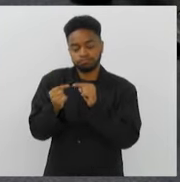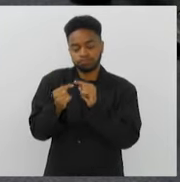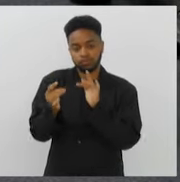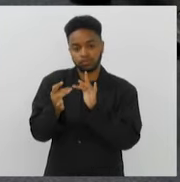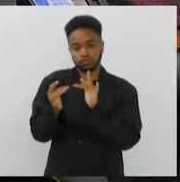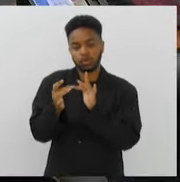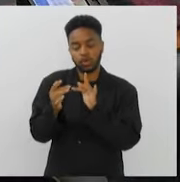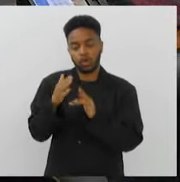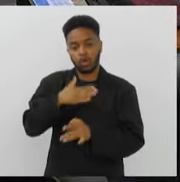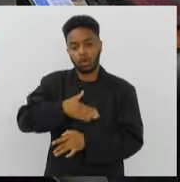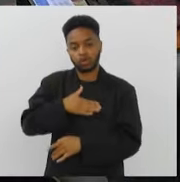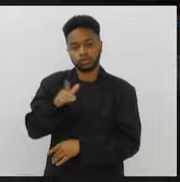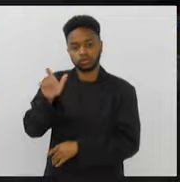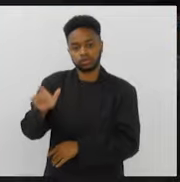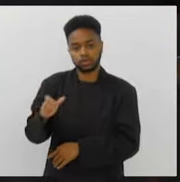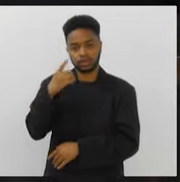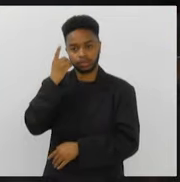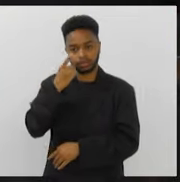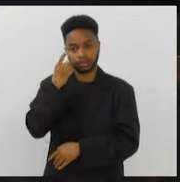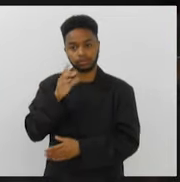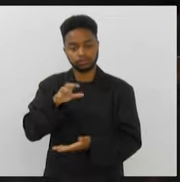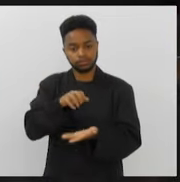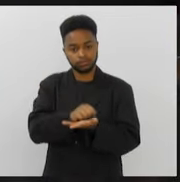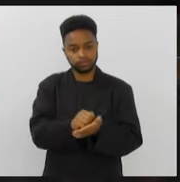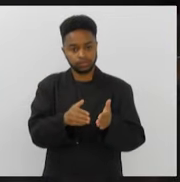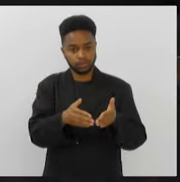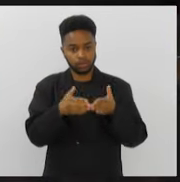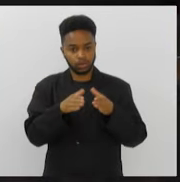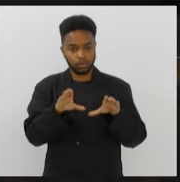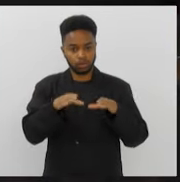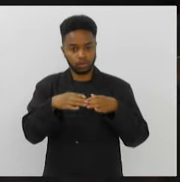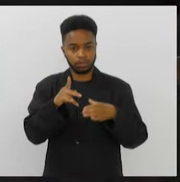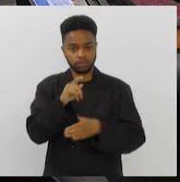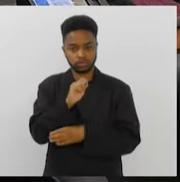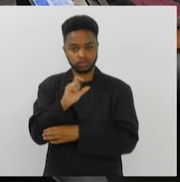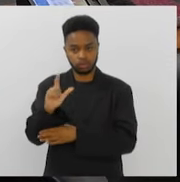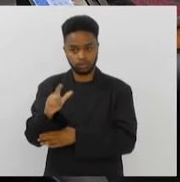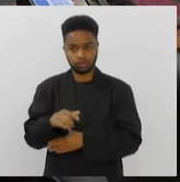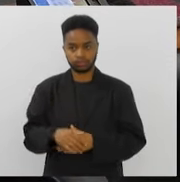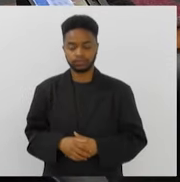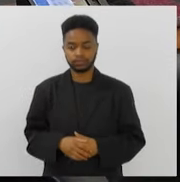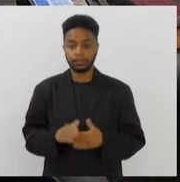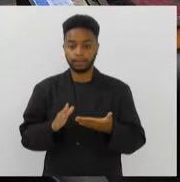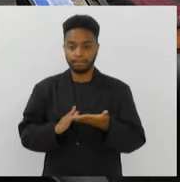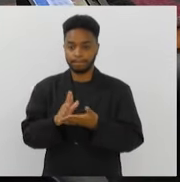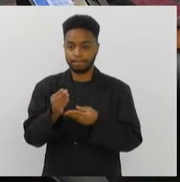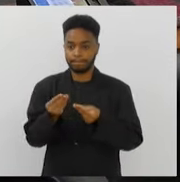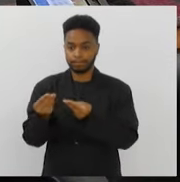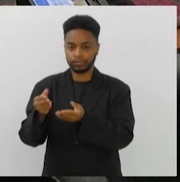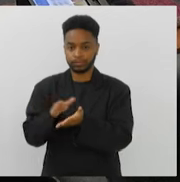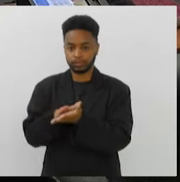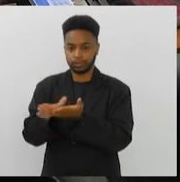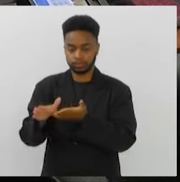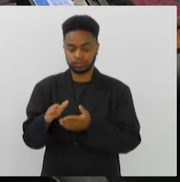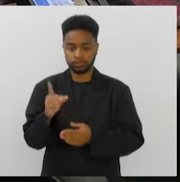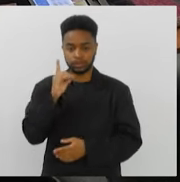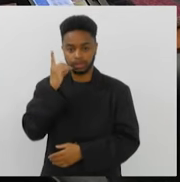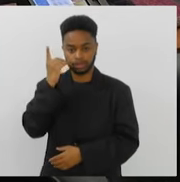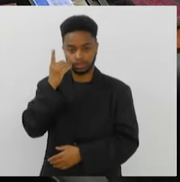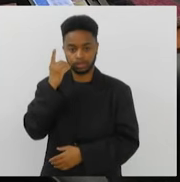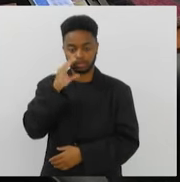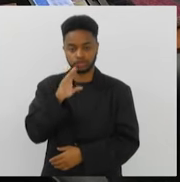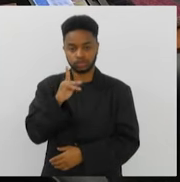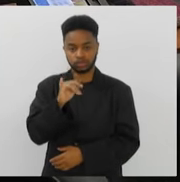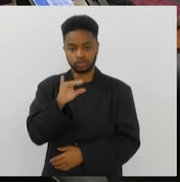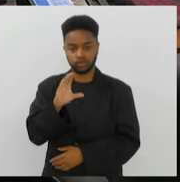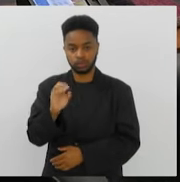questão. Registrada a abstenção da bancada do pessoal. Aprovado e vai à promulgação. Por favor, deputado Chico Machado,